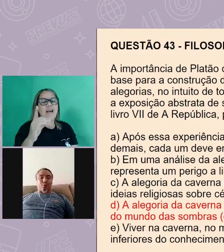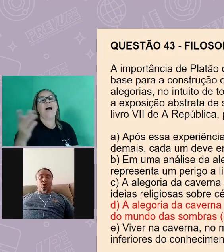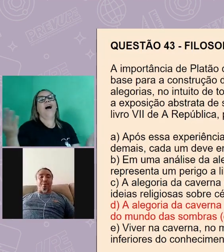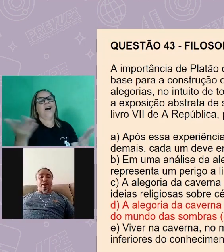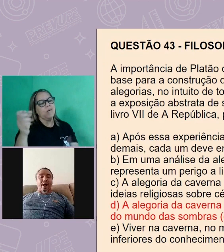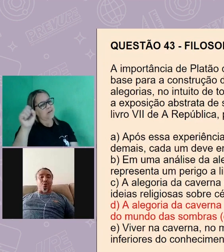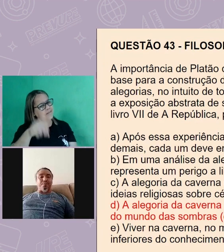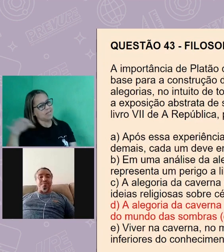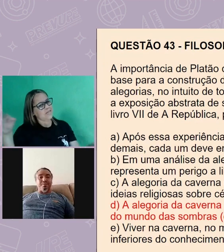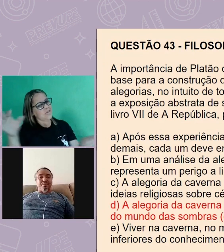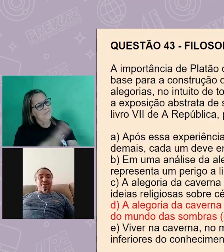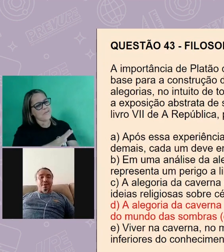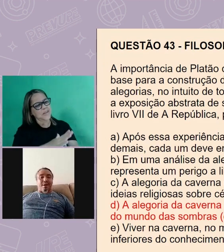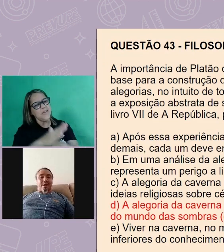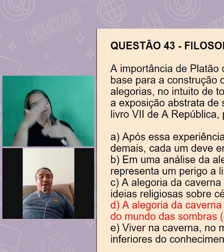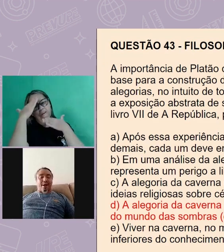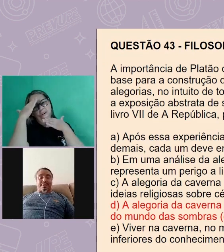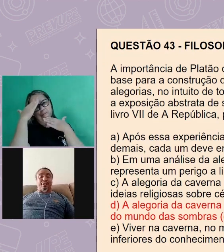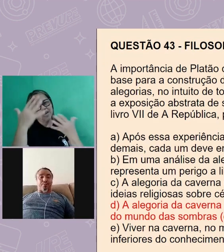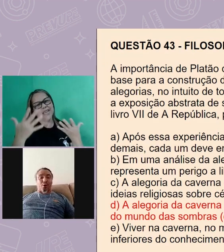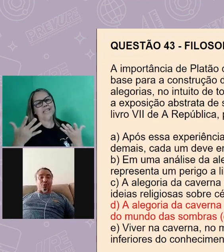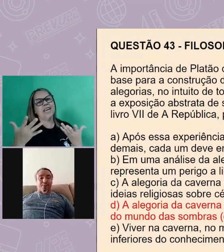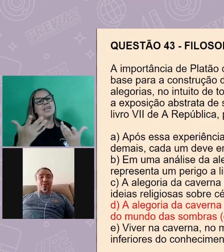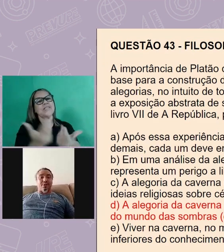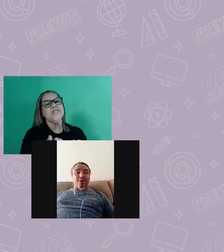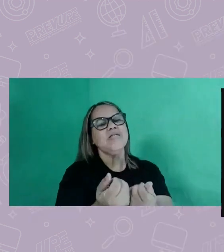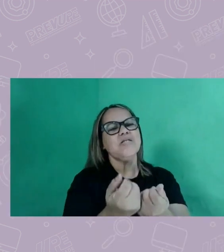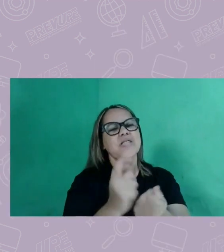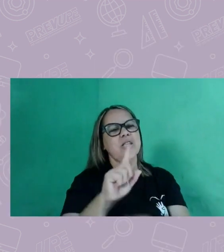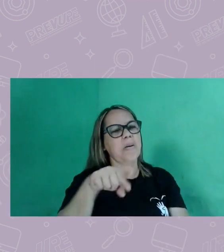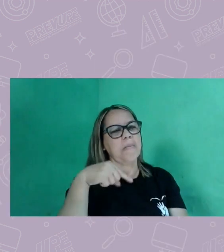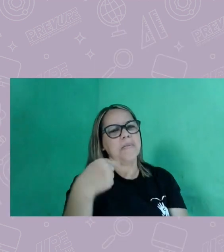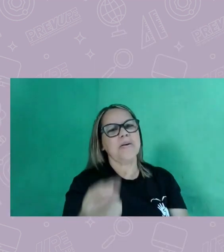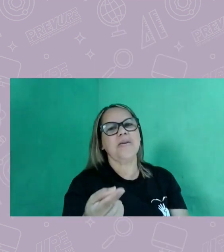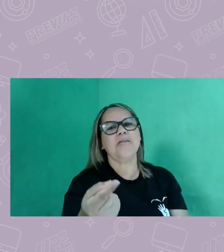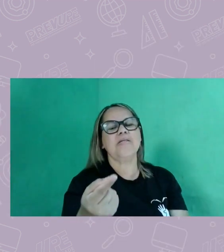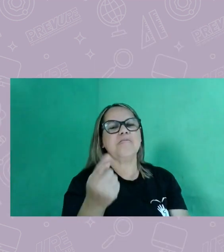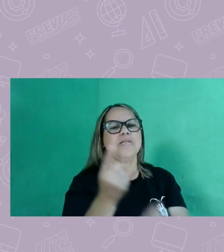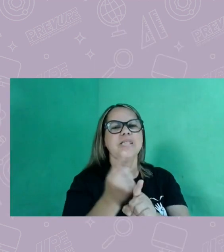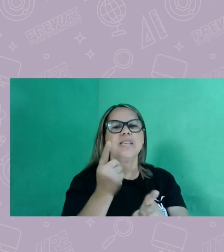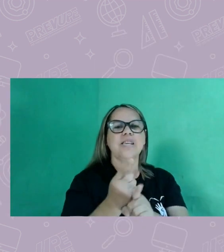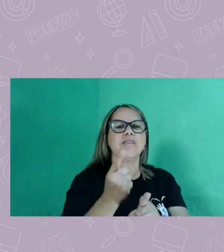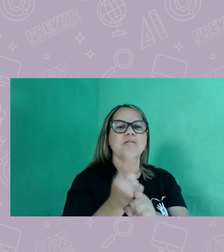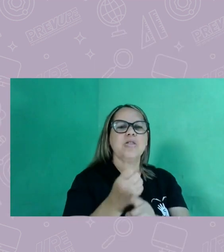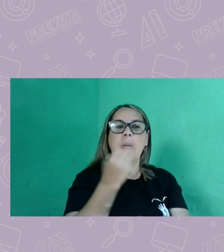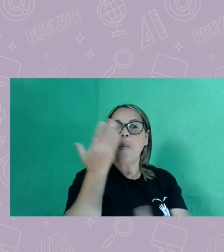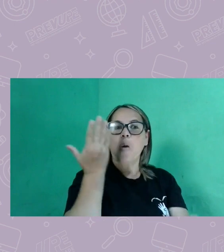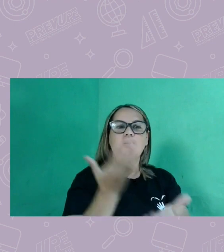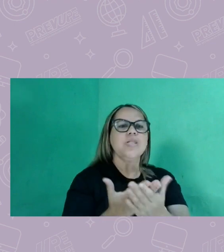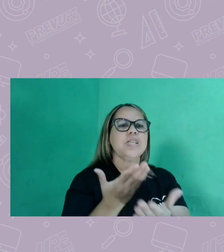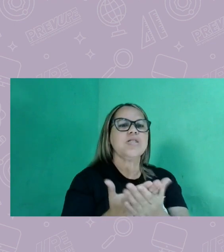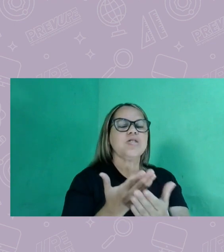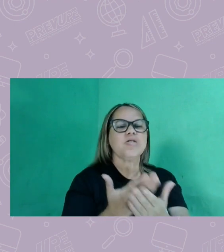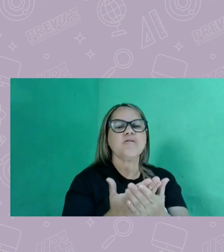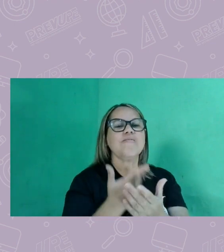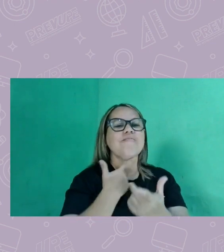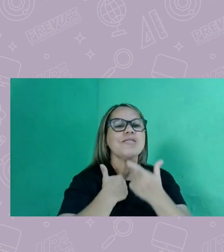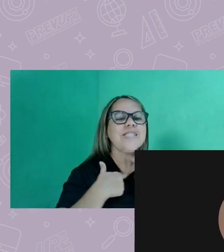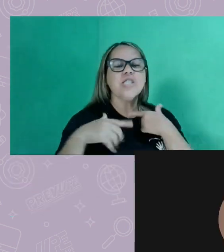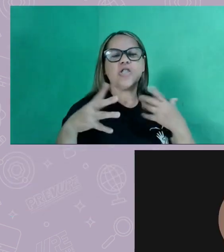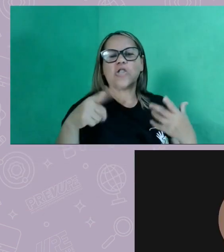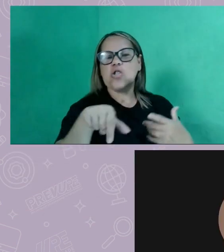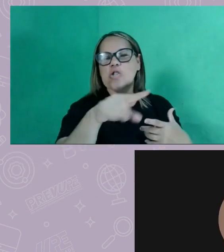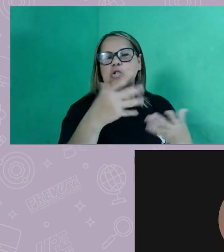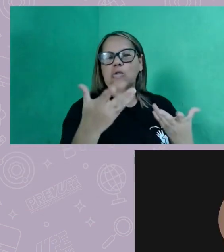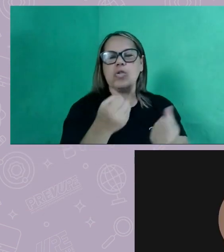pessoal obrigado até as próximas os nossos encontros bons estudos espero que estejam bem